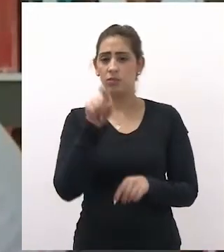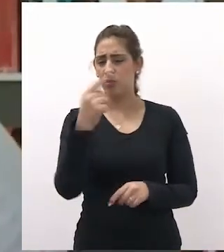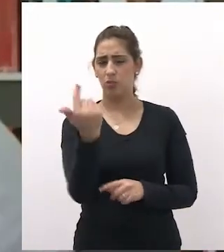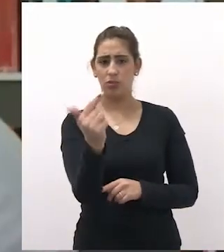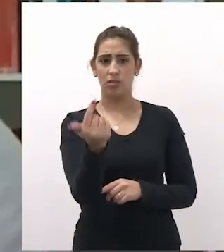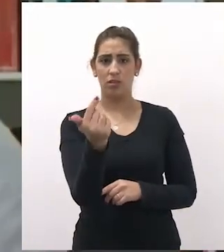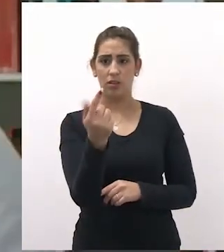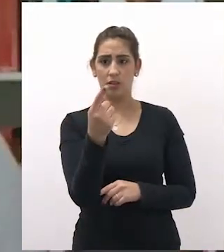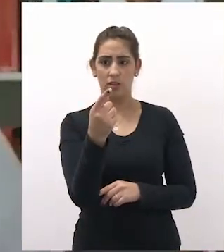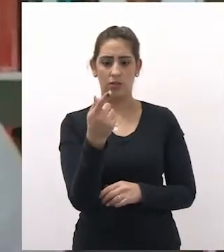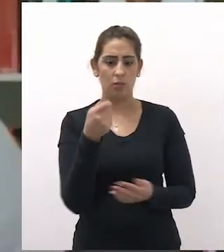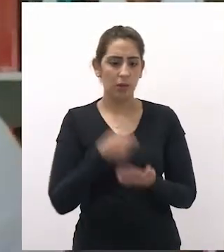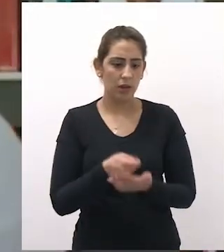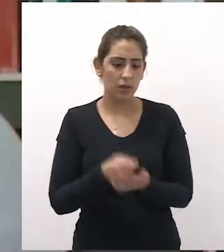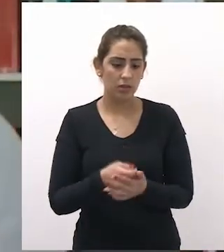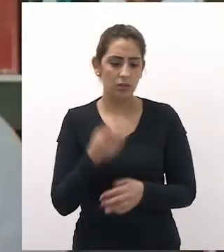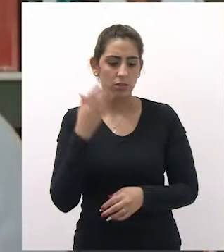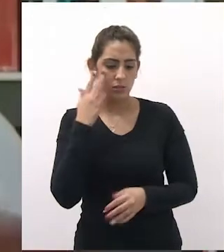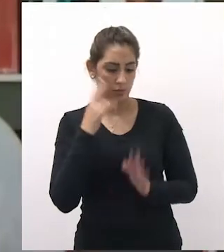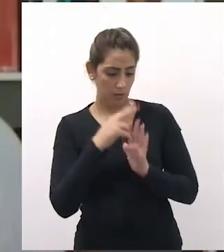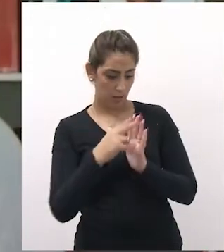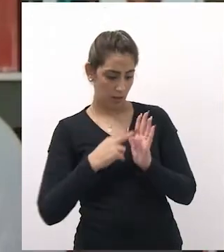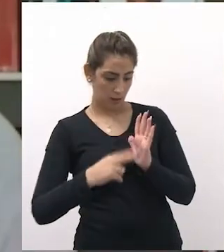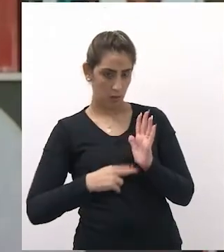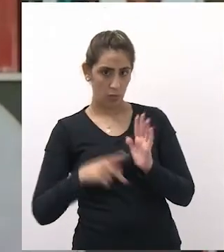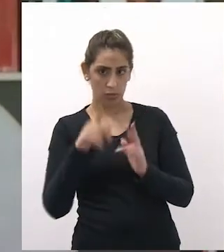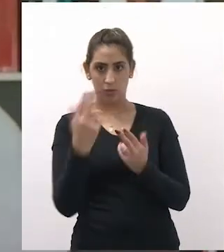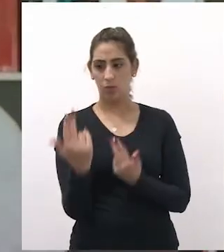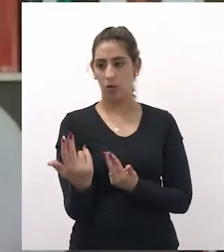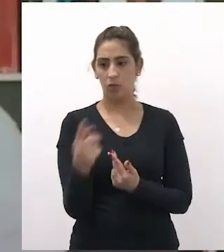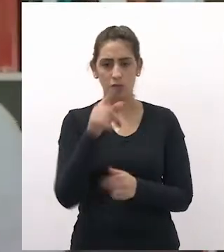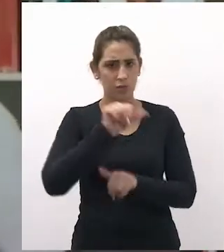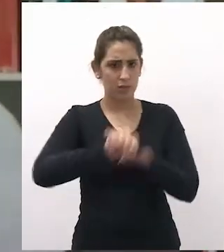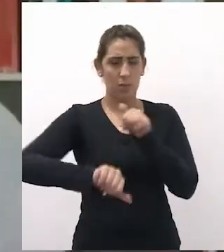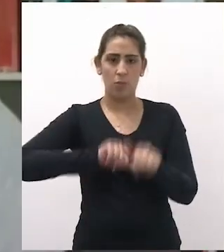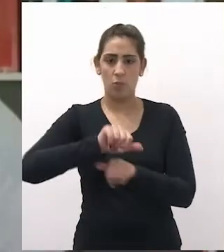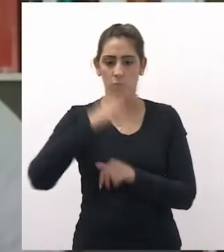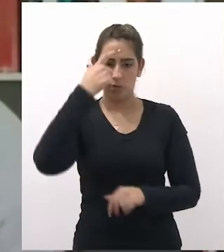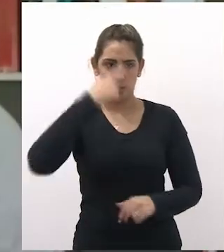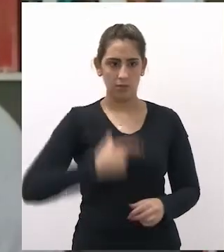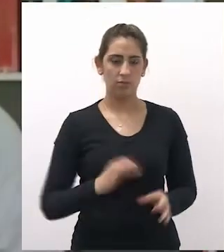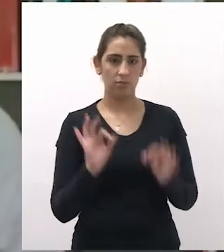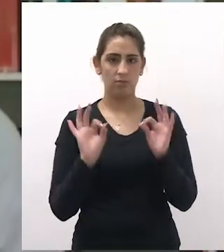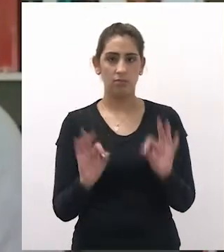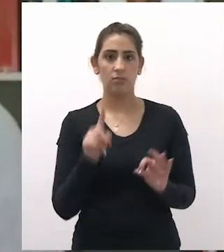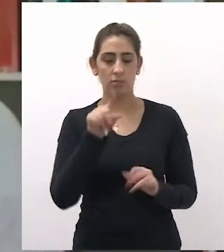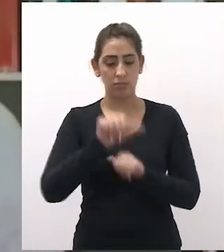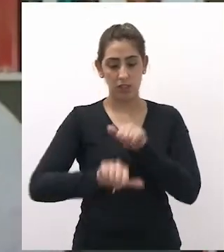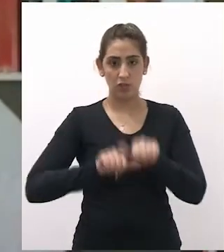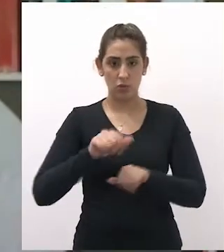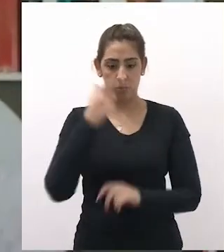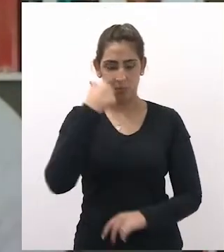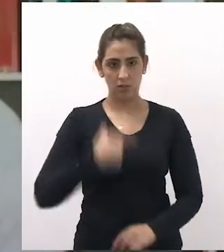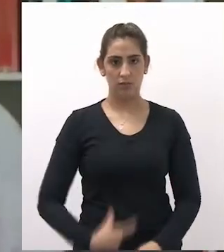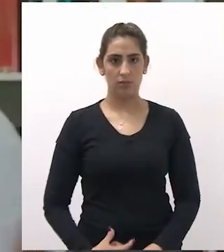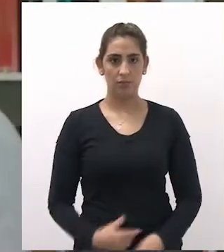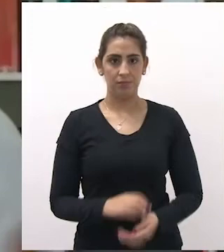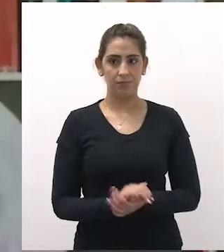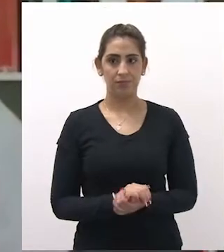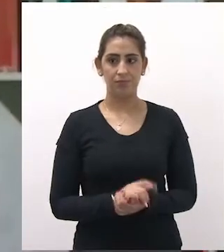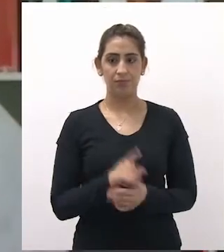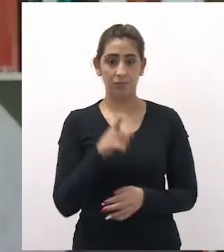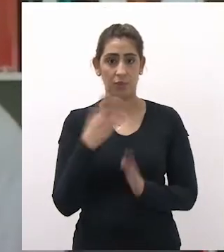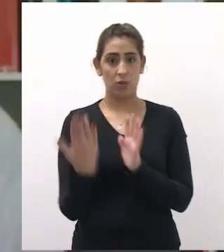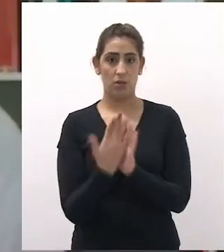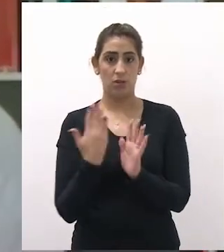menor condição de sair de uma leitura dessa igual. Você volta dessa leitura transformada. Edivane, esse foi um livro que,